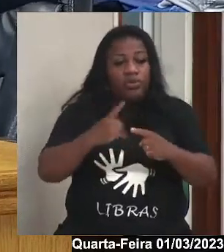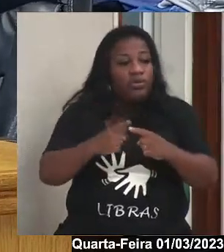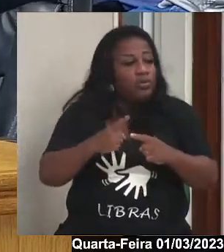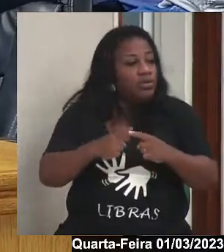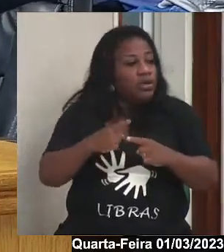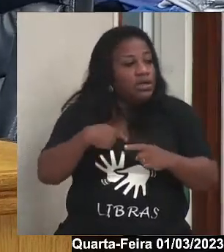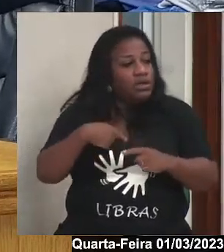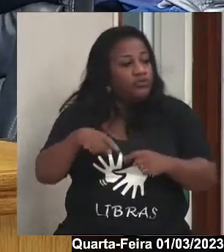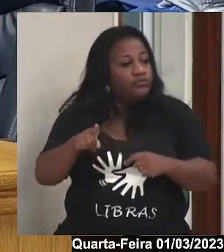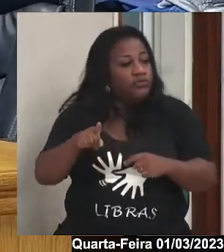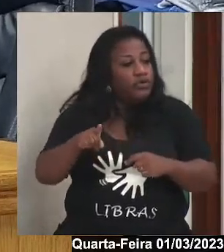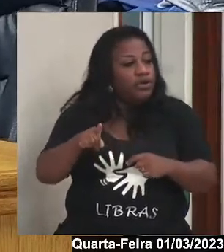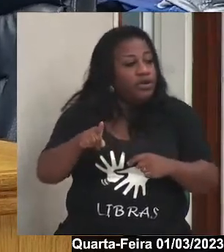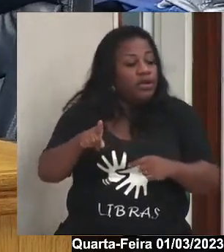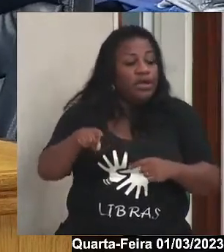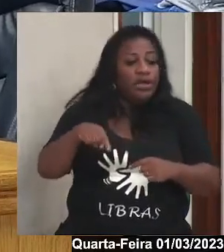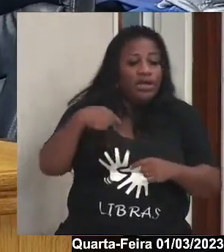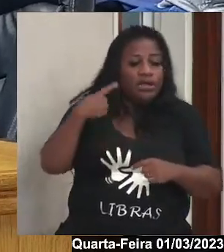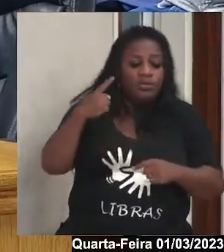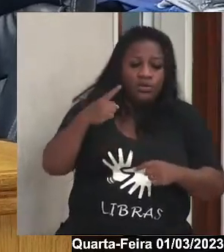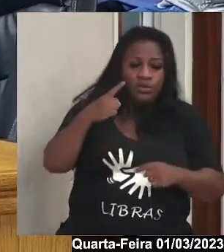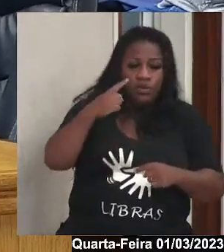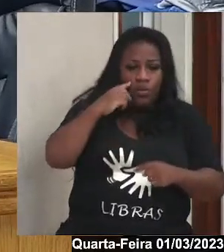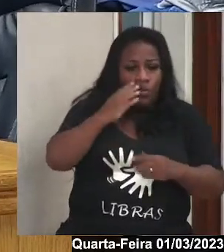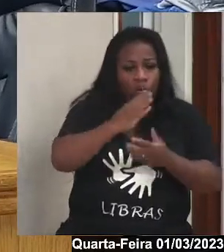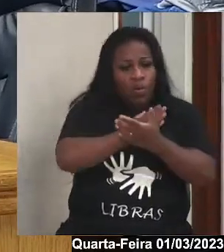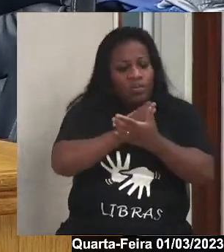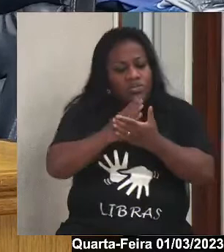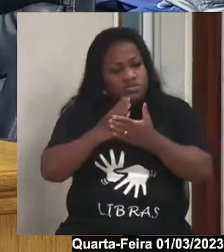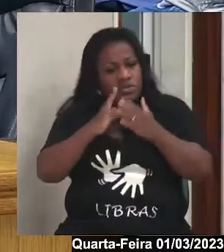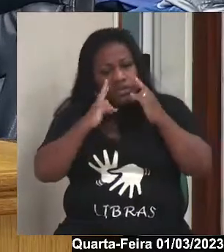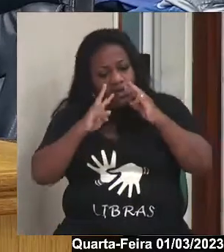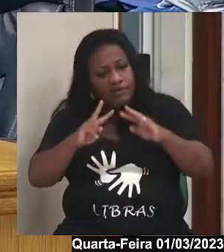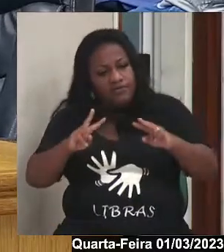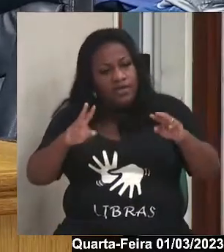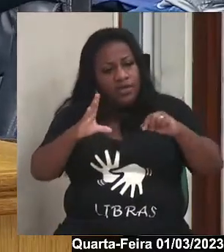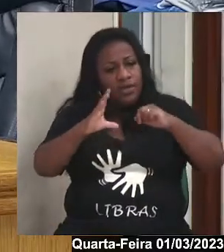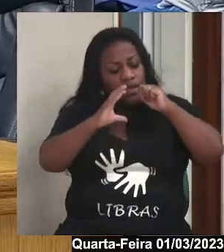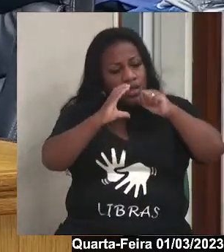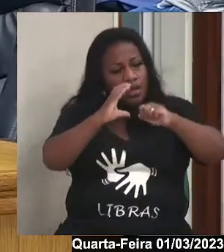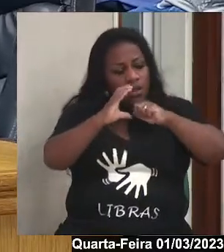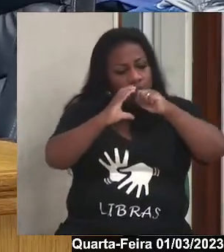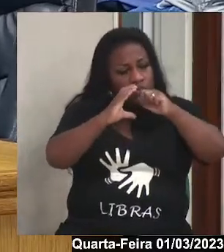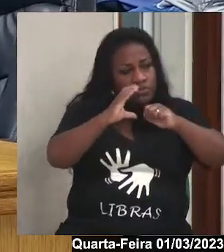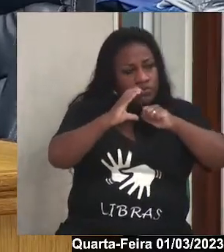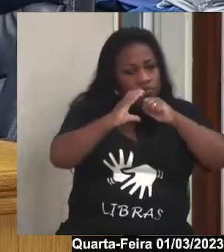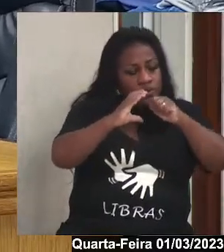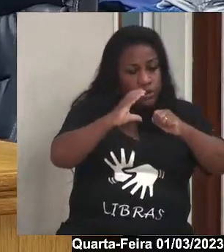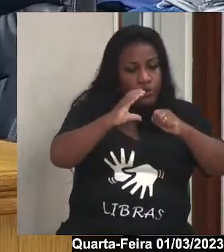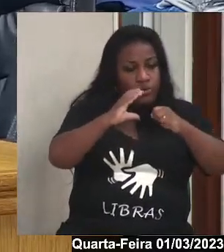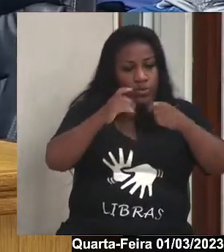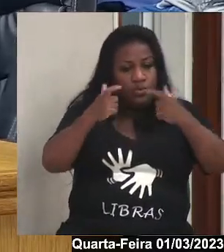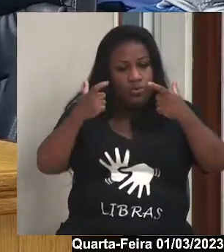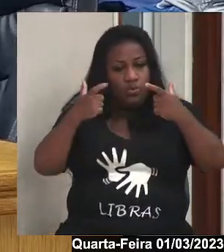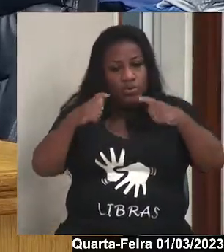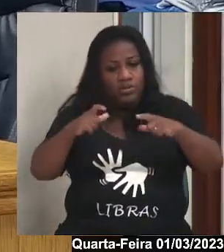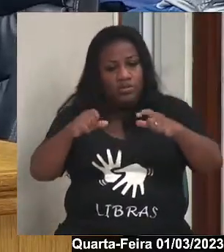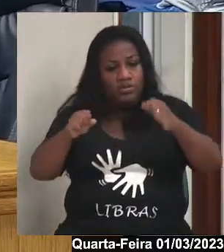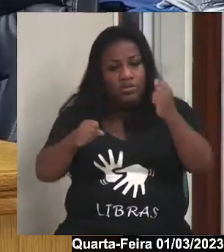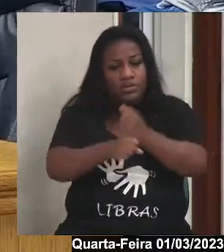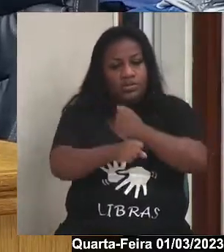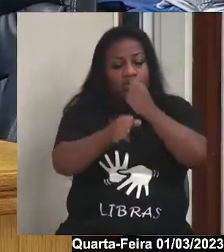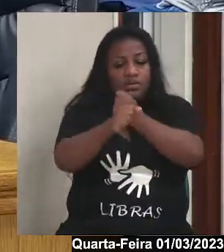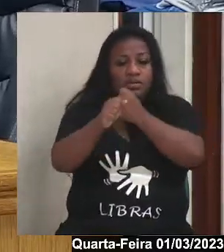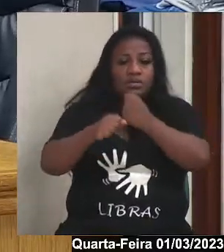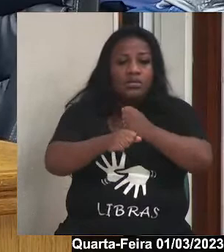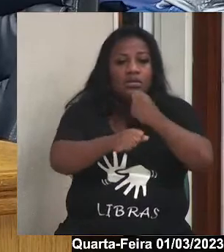fiz o convite. Ele não foi. E depois eu comecei a assistir uns vídeos dele na internet, aonde ele fala que a reforma